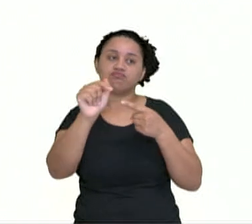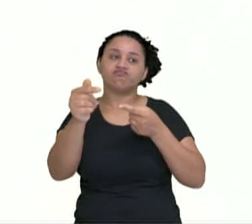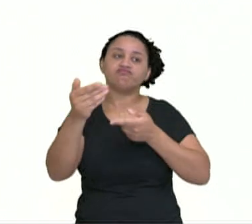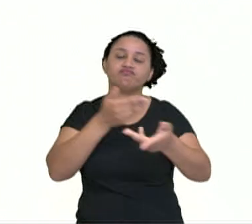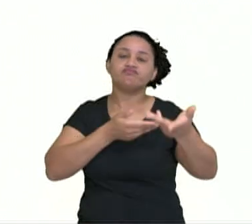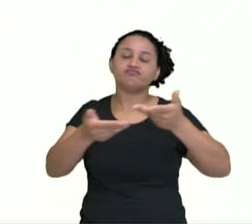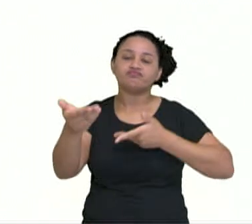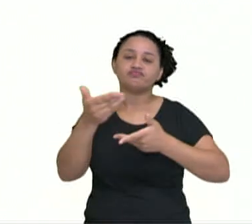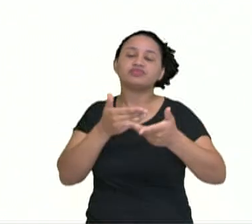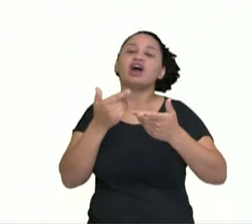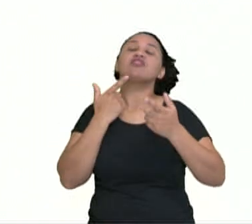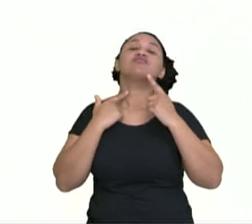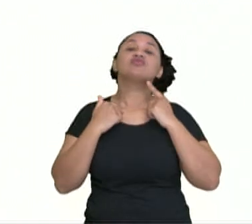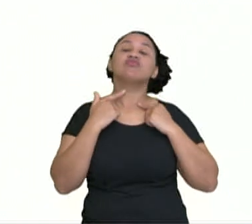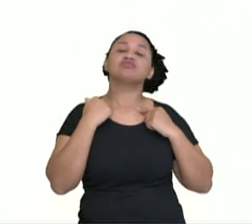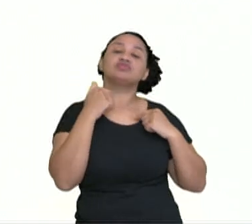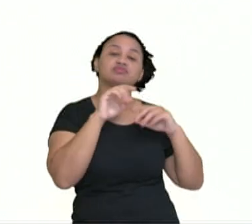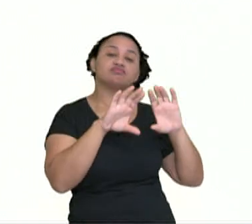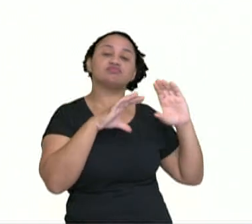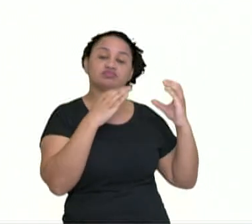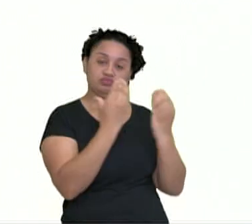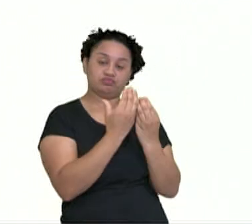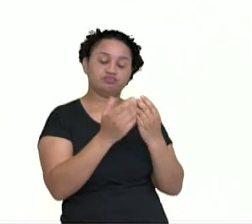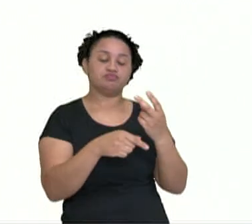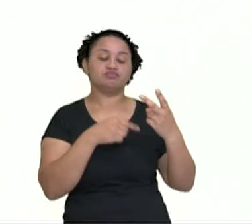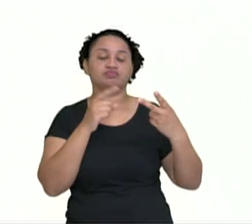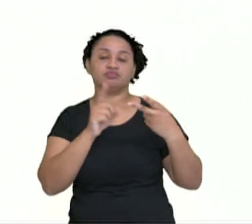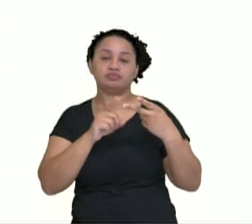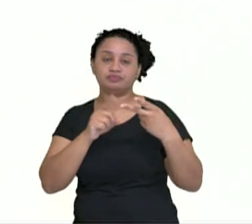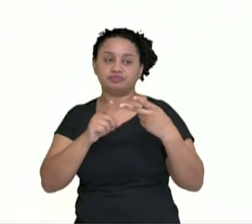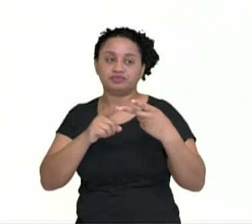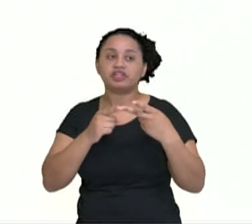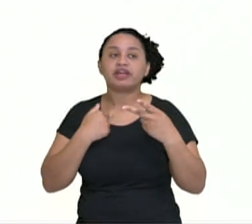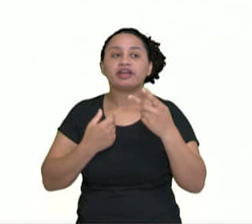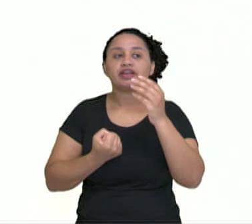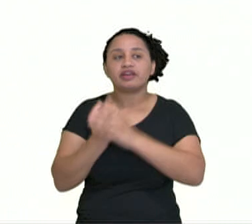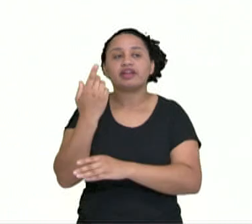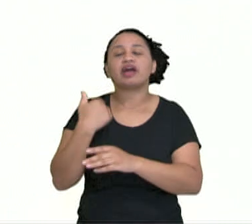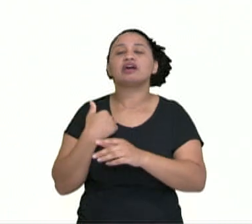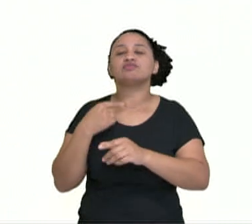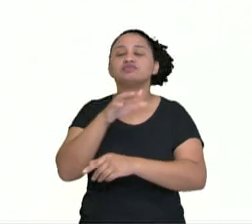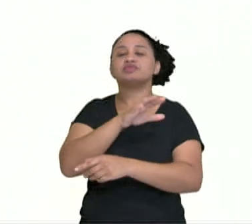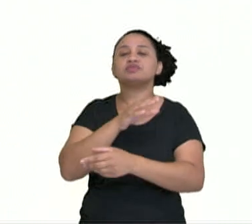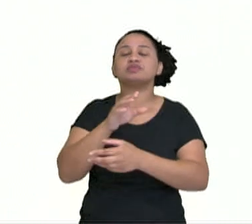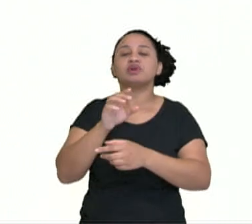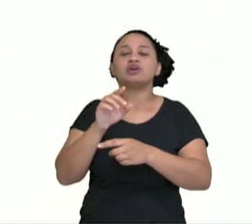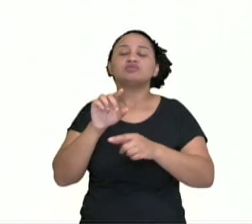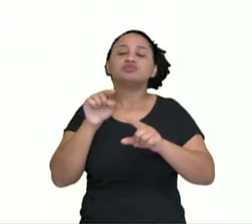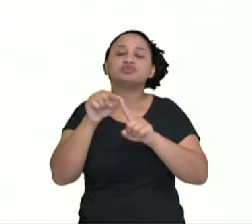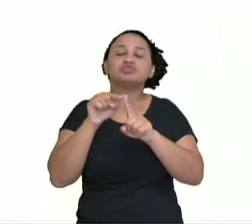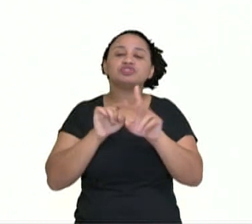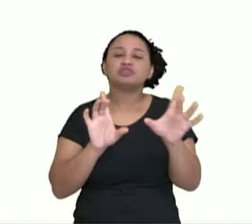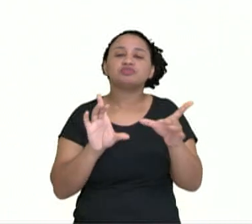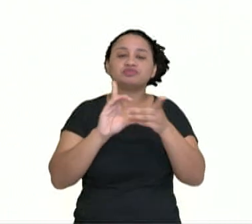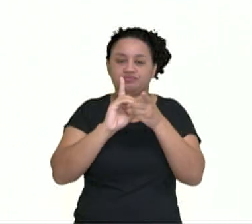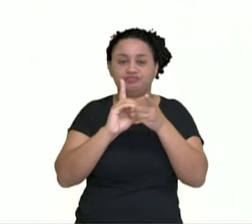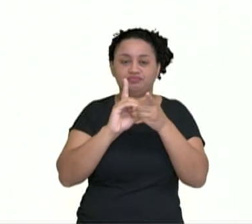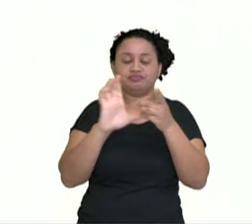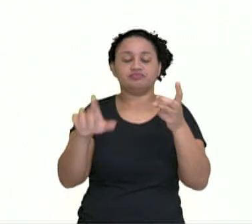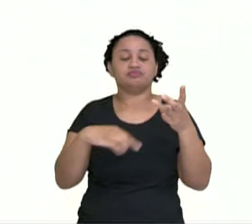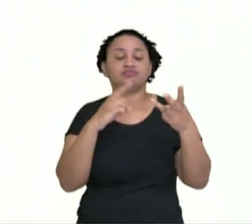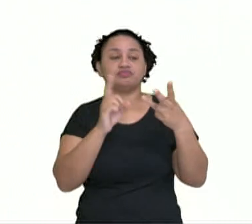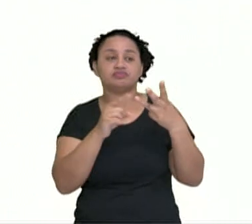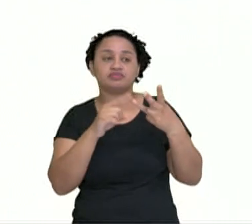do parlamento com sua monarquia. B. Criar um sistema democrático. C. Converteram